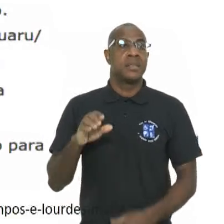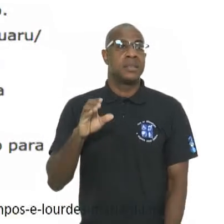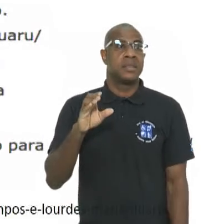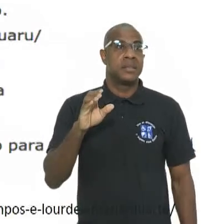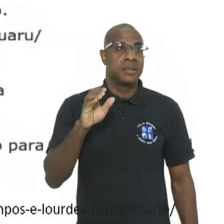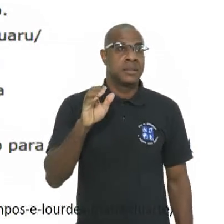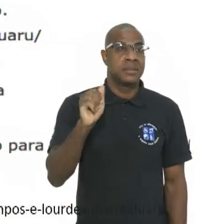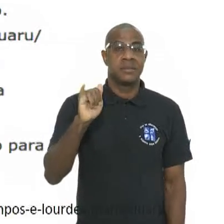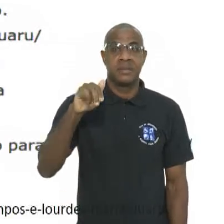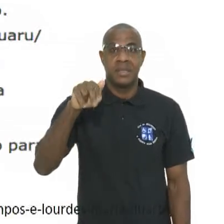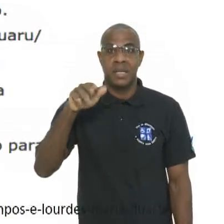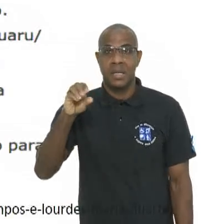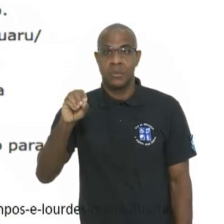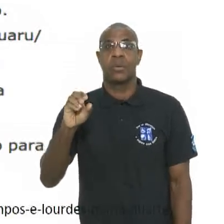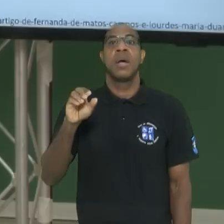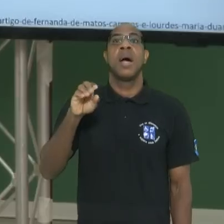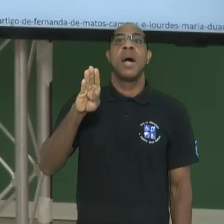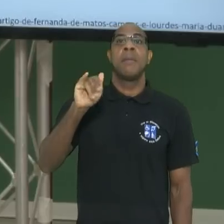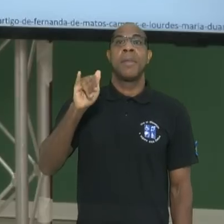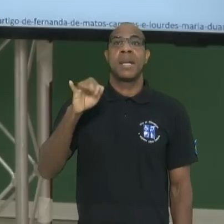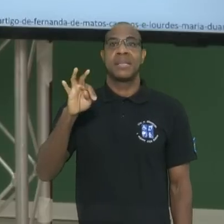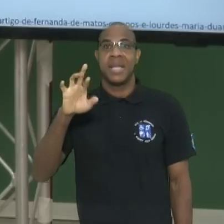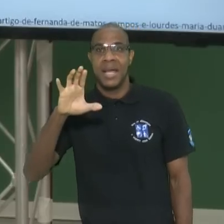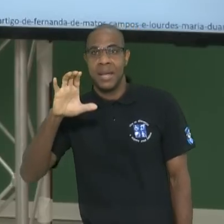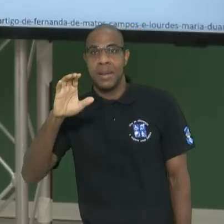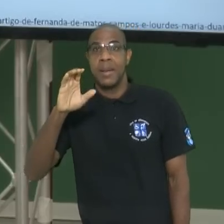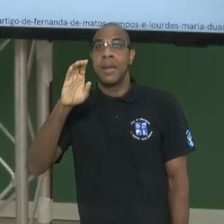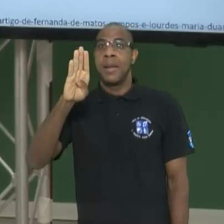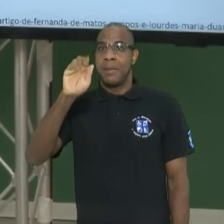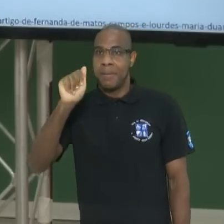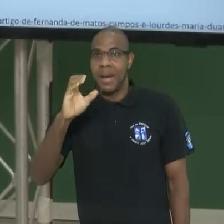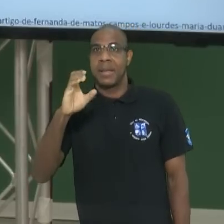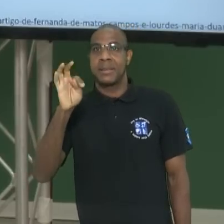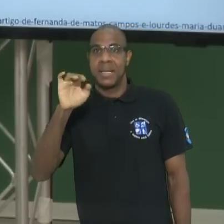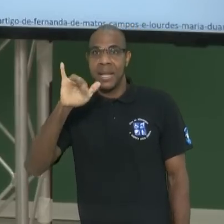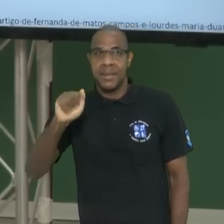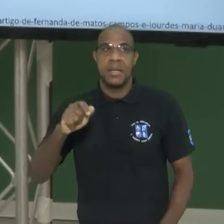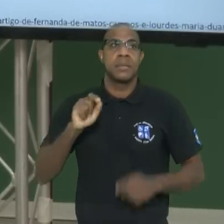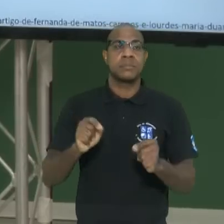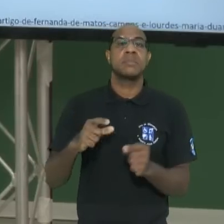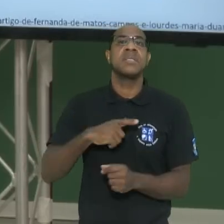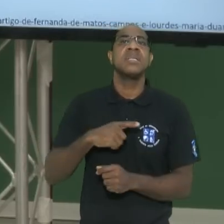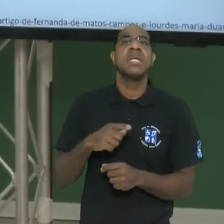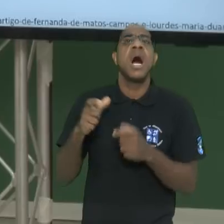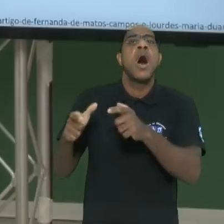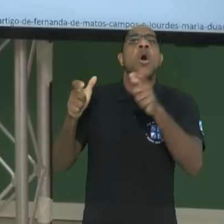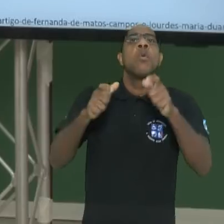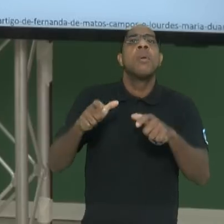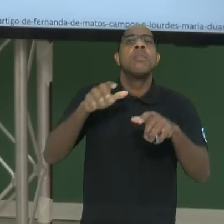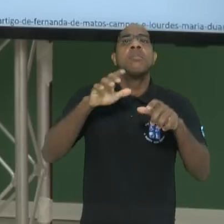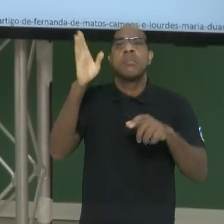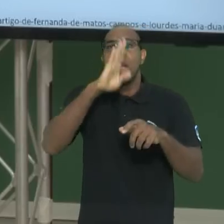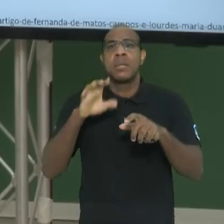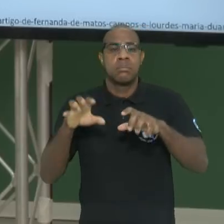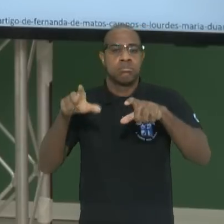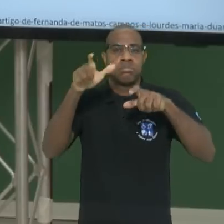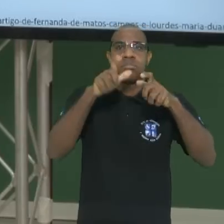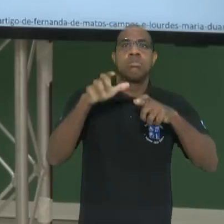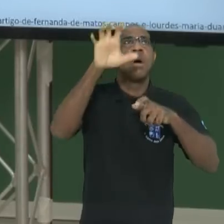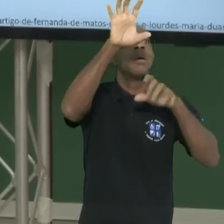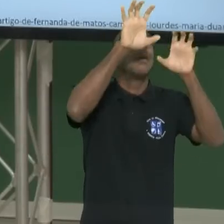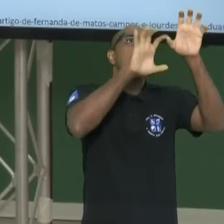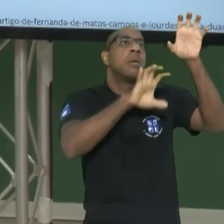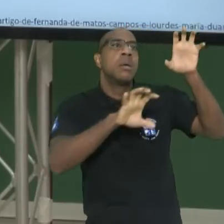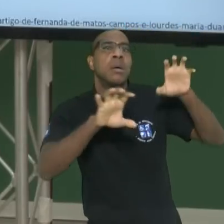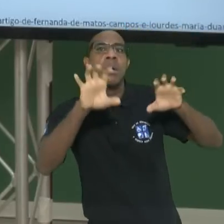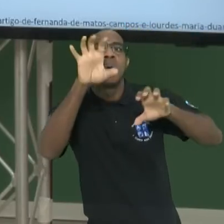geral. Ela justamente fala que existem, pessoal, algumas regiões no mundo e no Brasil onde a ocorrência de